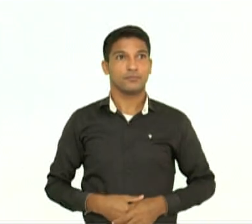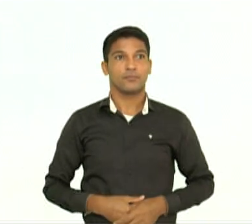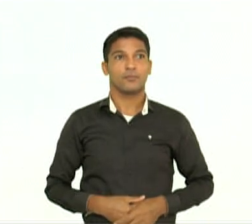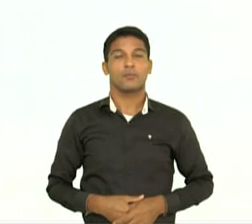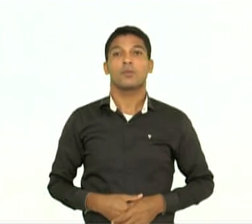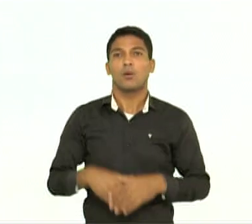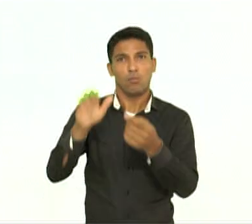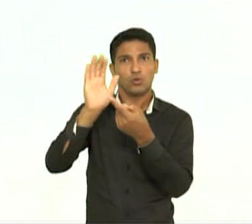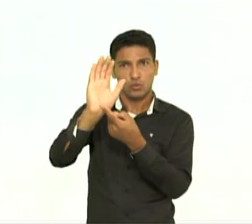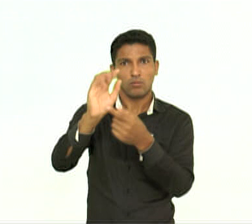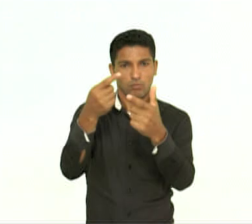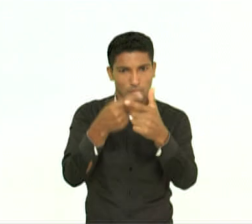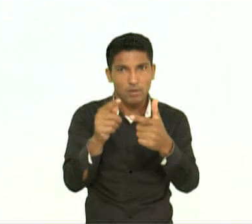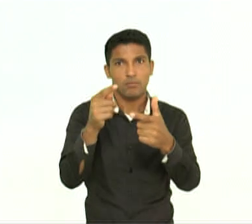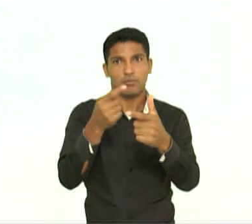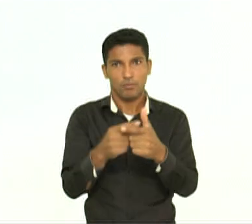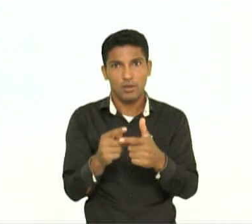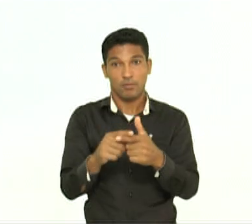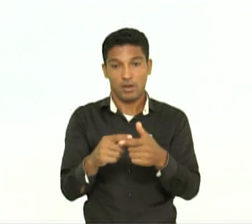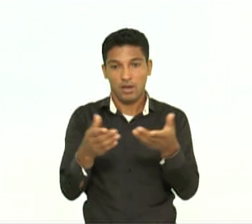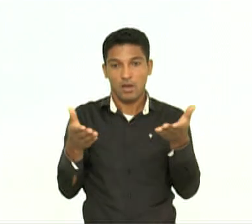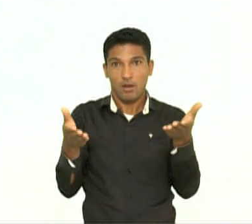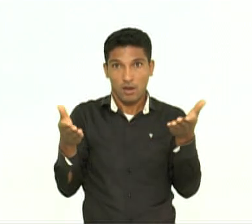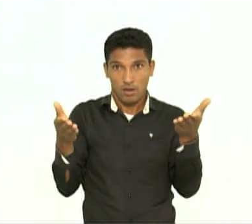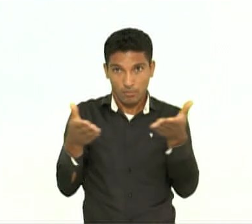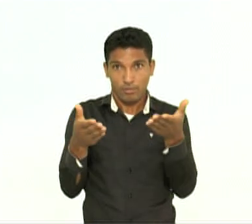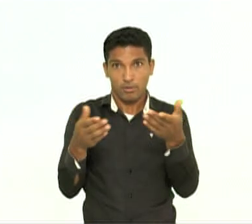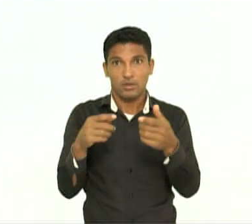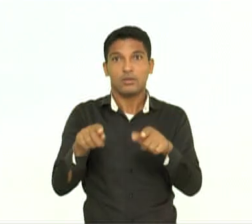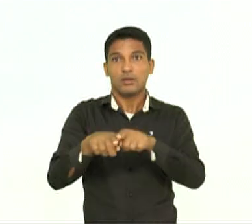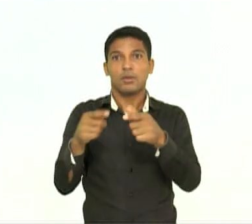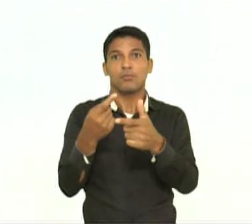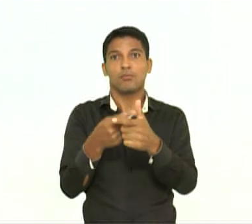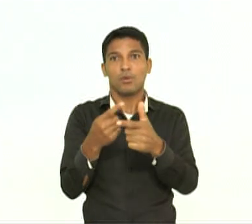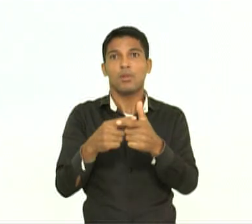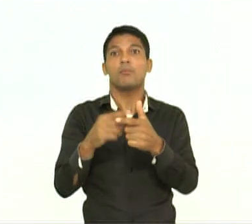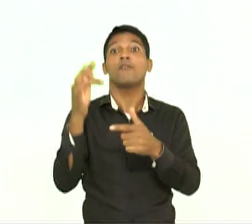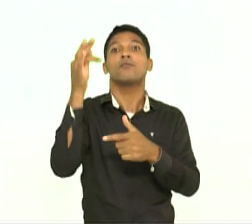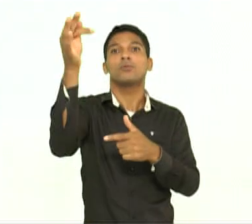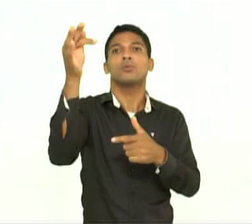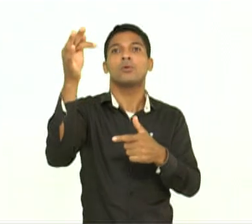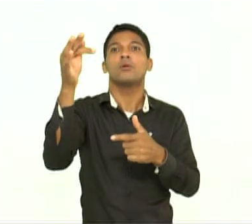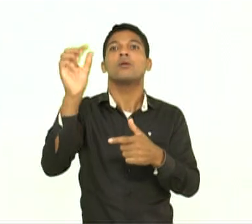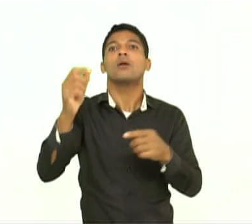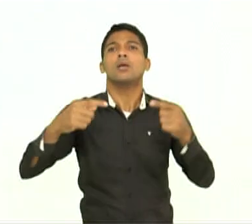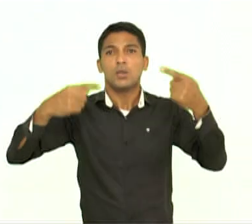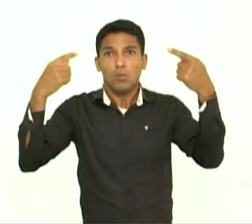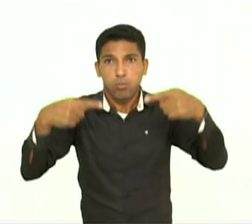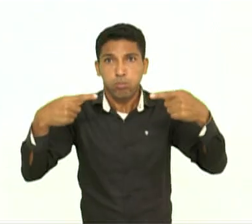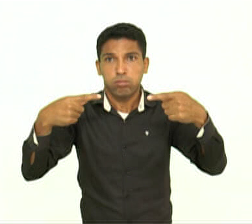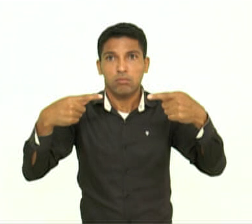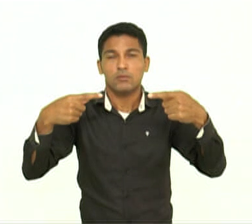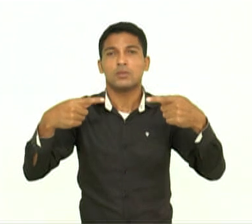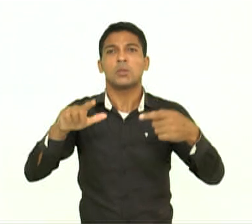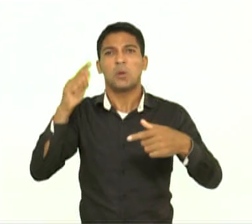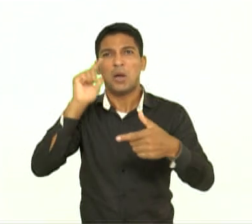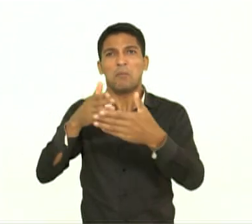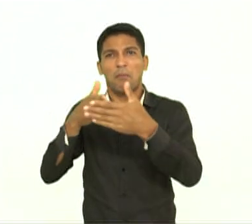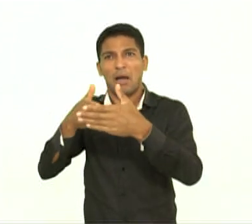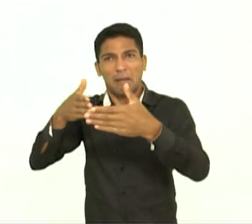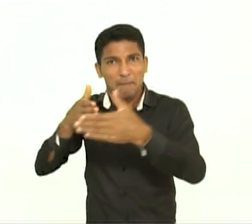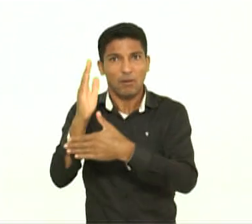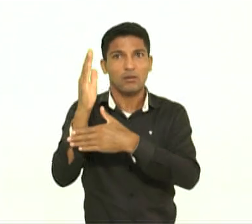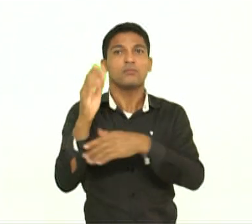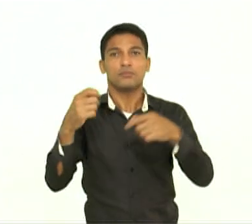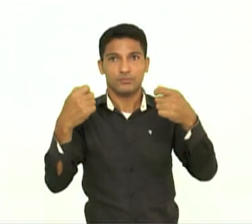apresentei alguns problemas do presente e os desafios a serem superados. Eu te apresentei alguns, como eu falei